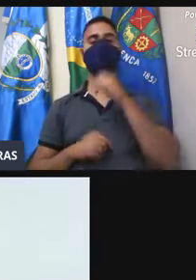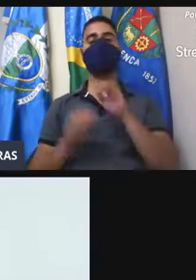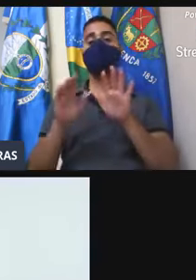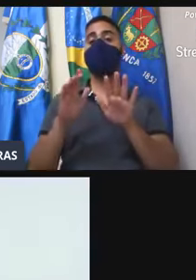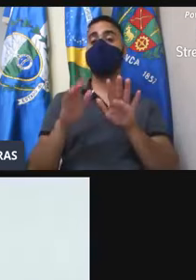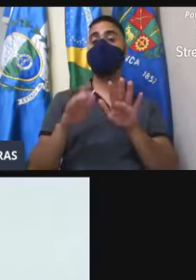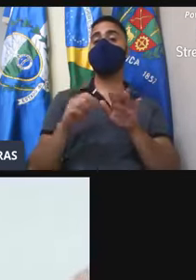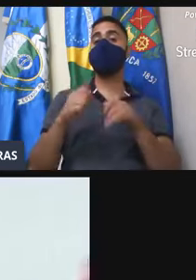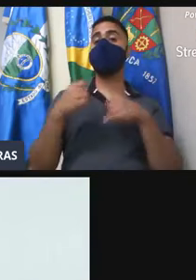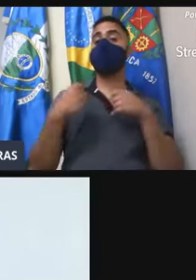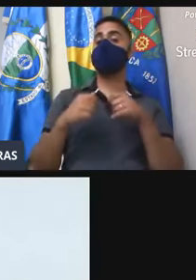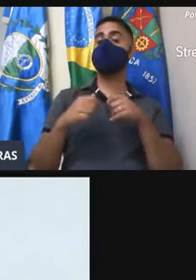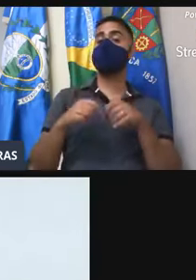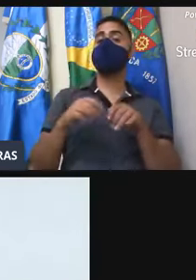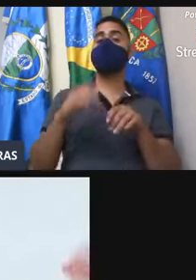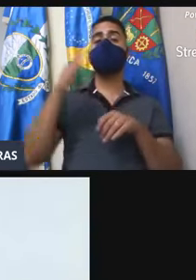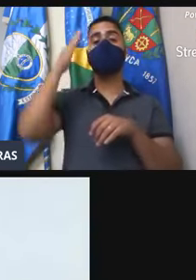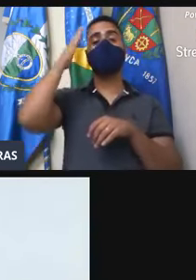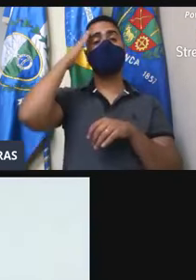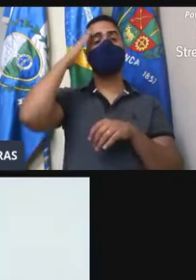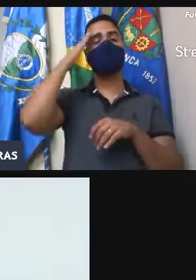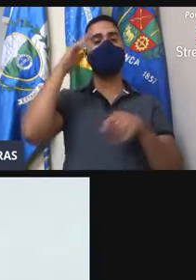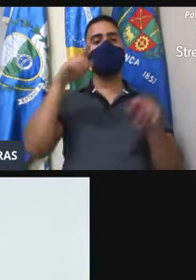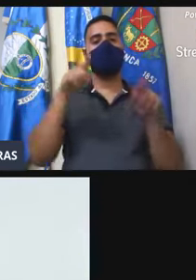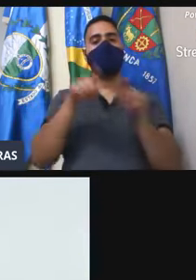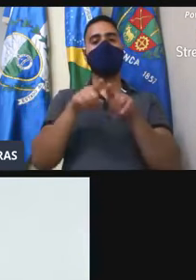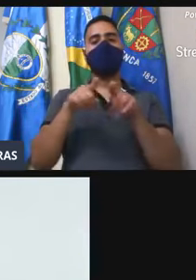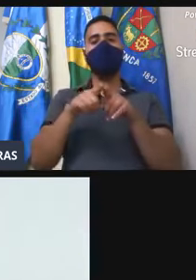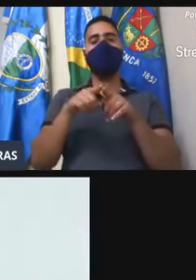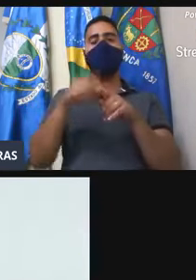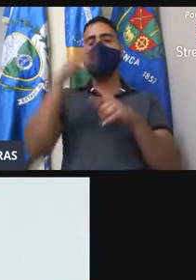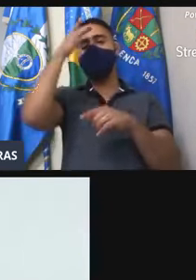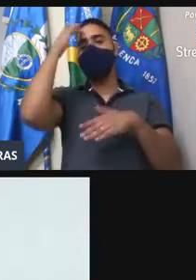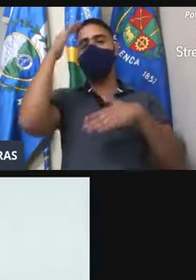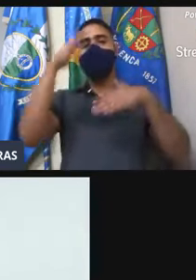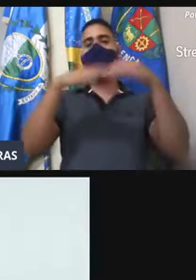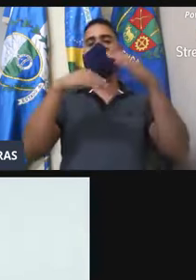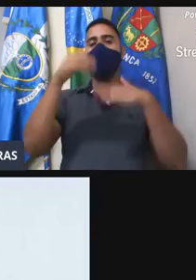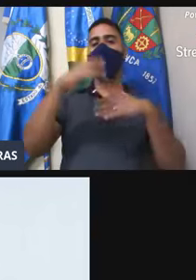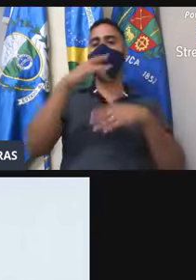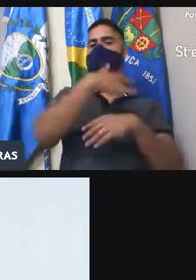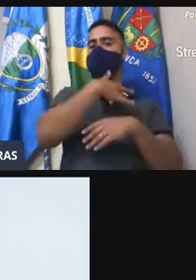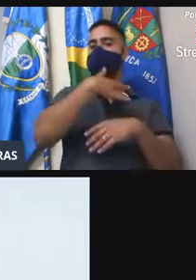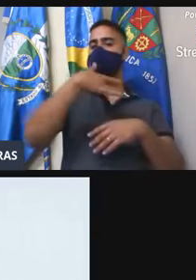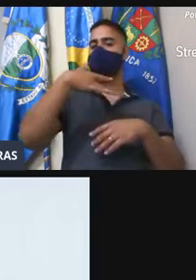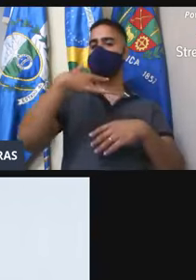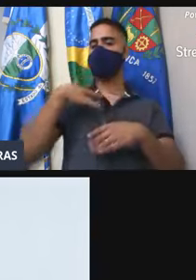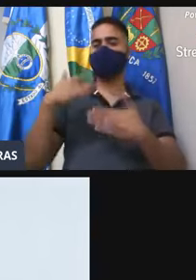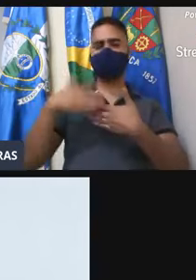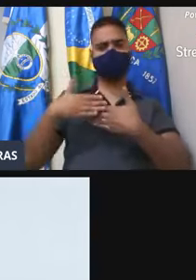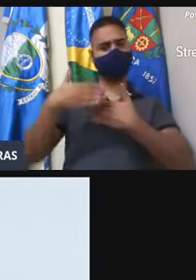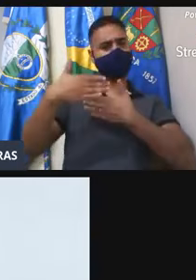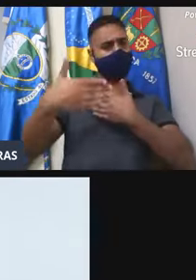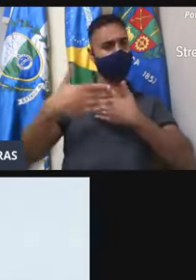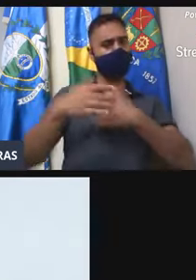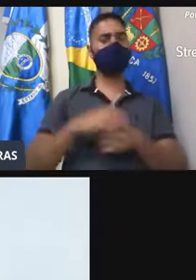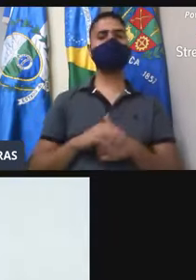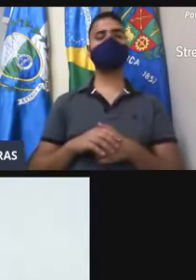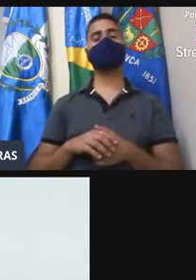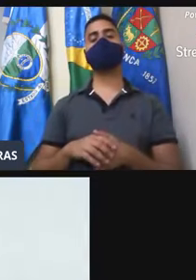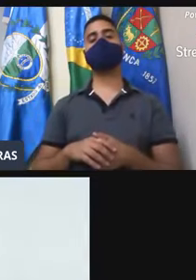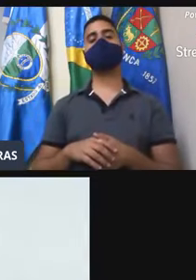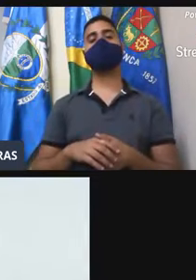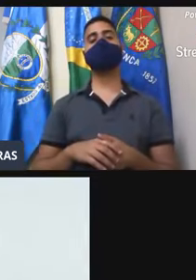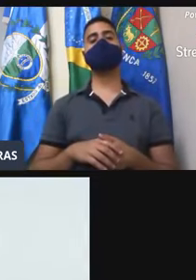mais recolhidas, mas nós temos que levar em consideração aos funcionários, aos colaboradores da saúde que ficaram